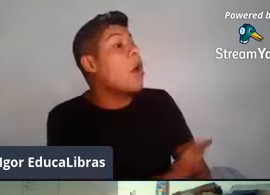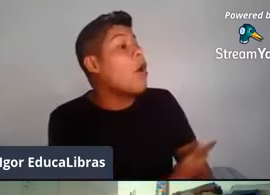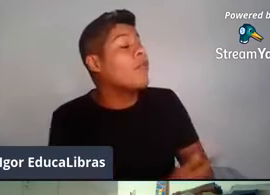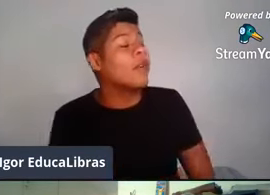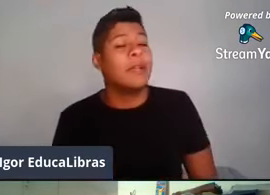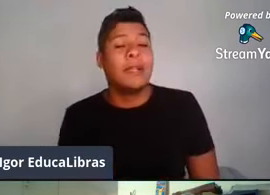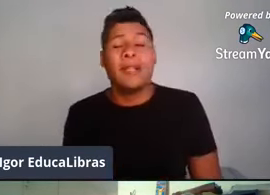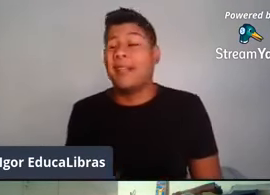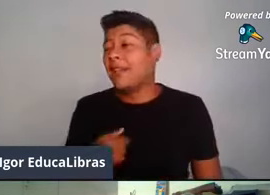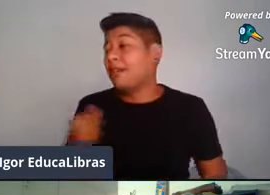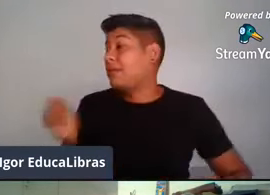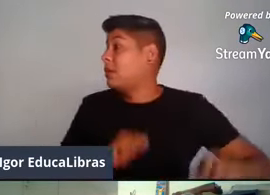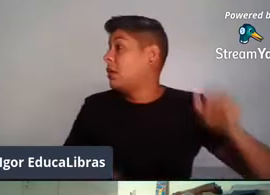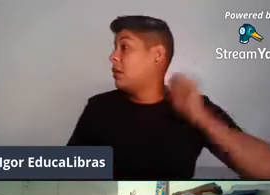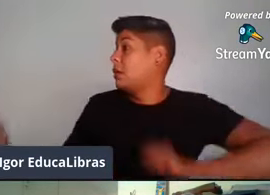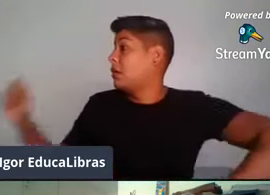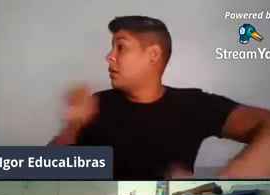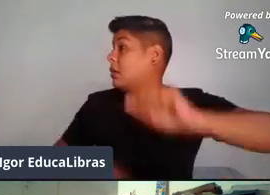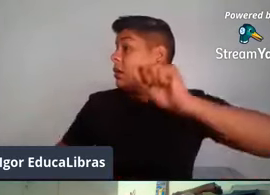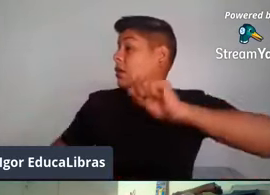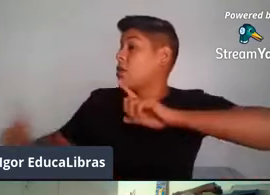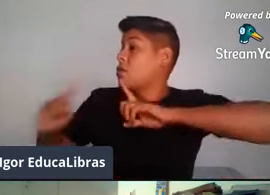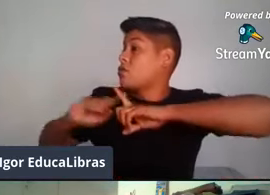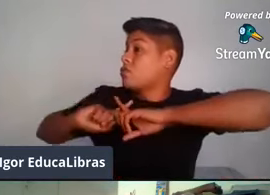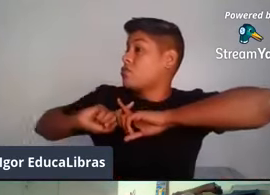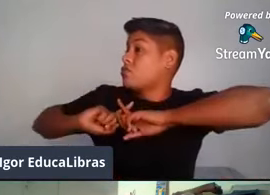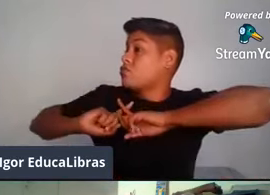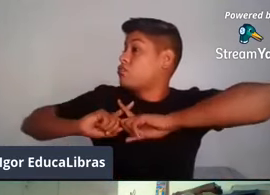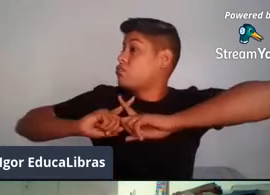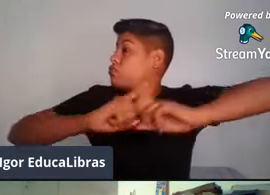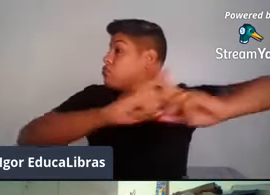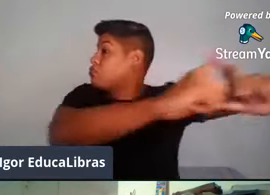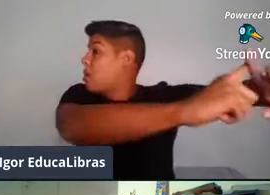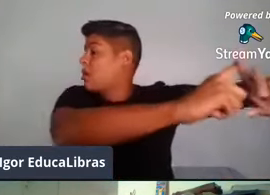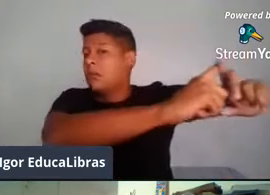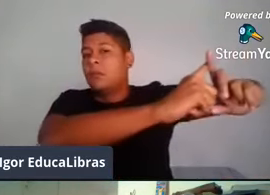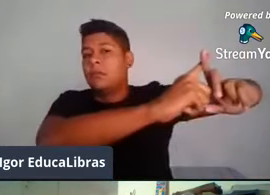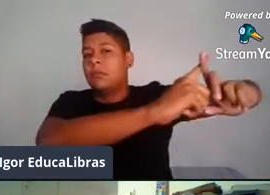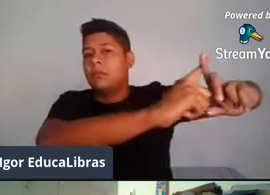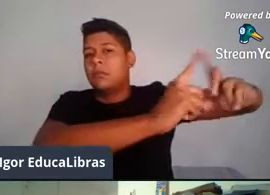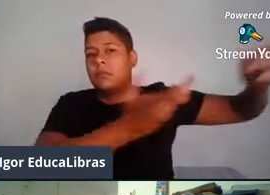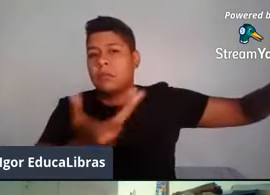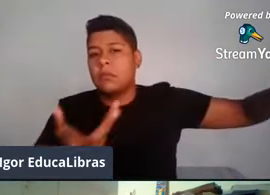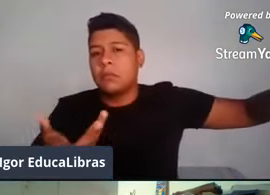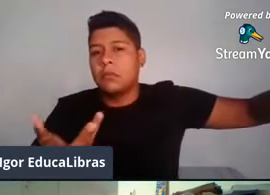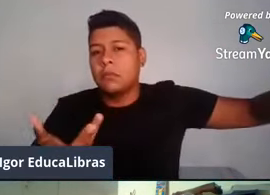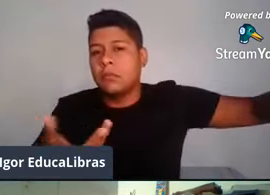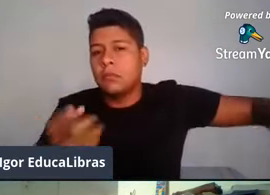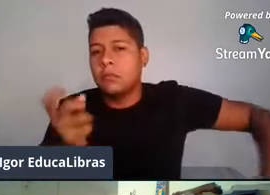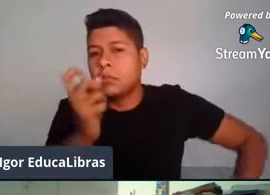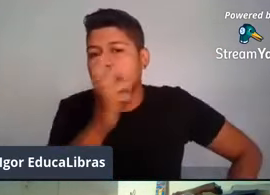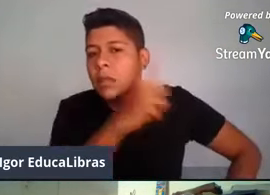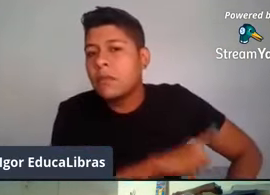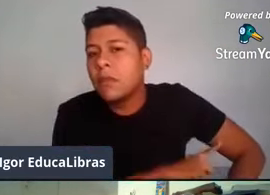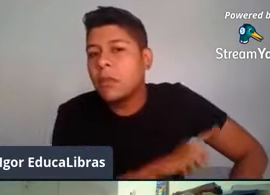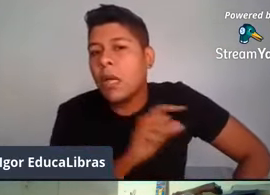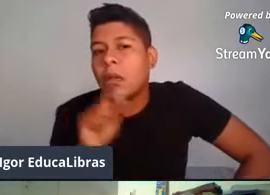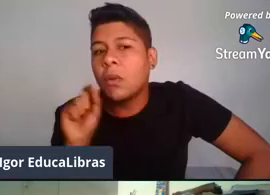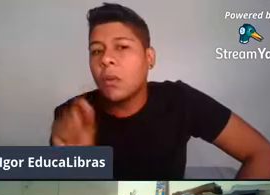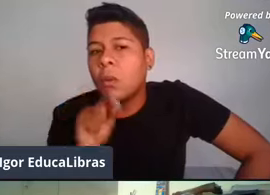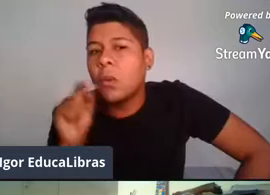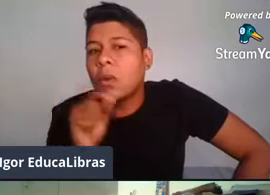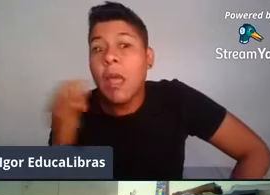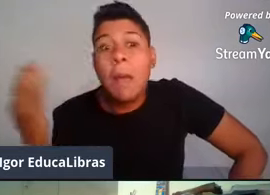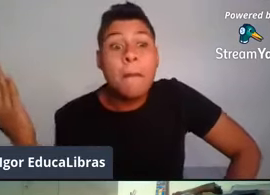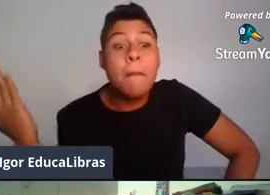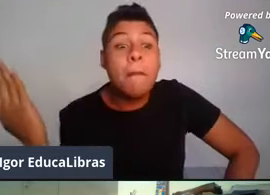tão indignado com essa escola que eu nunca mais voltei lá, eu não quero saber, quer dizer, a gente tinha dificuldade de recolher